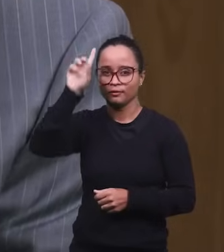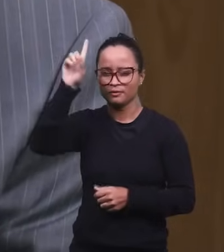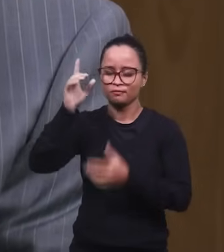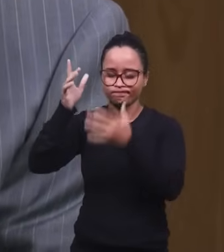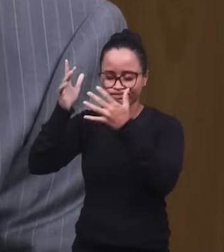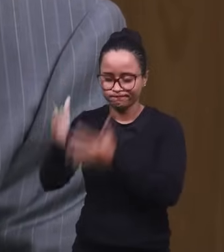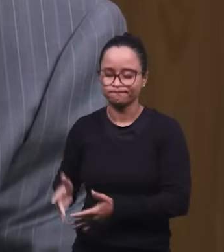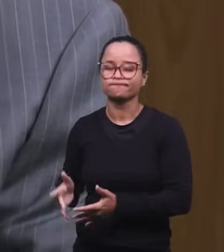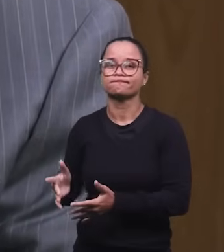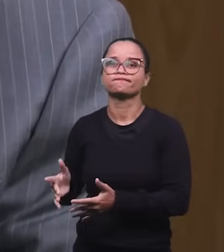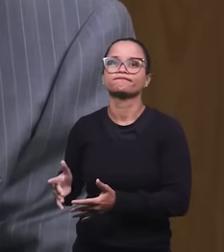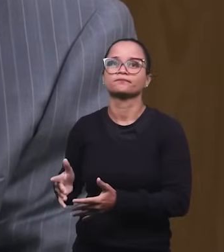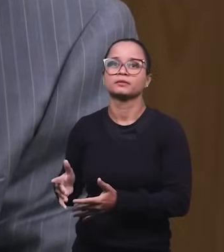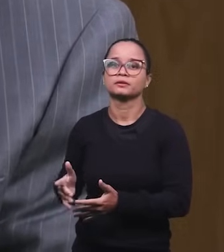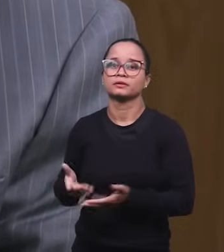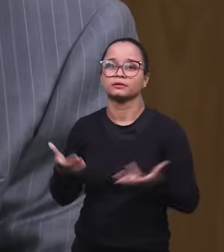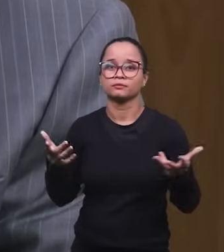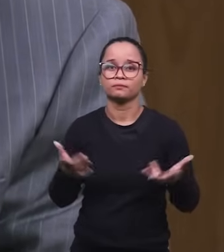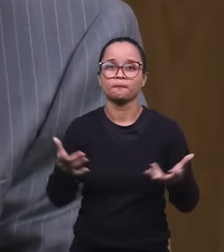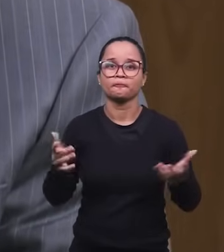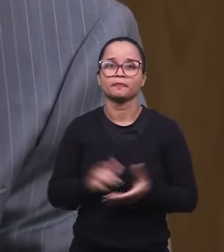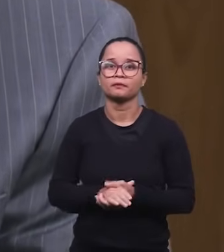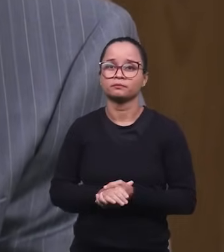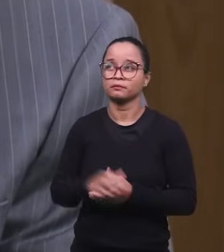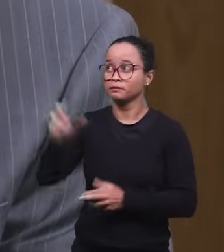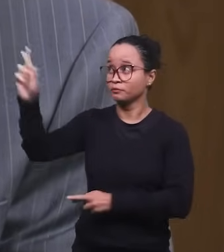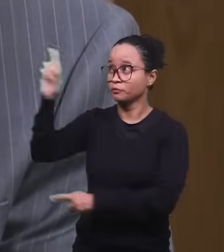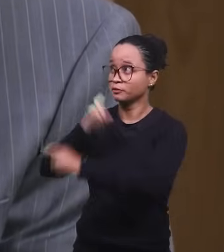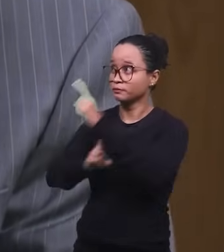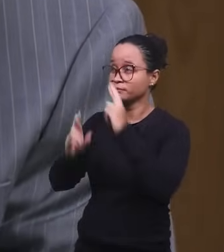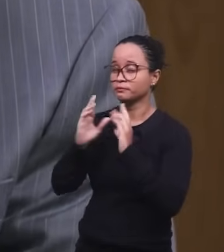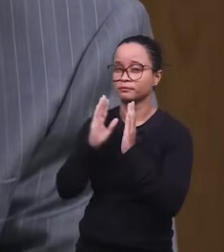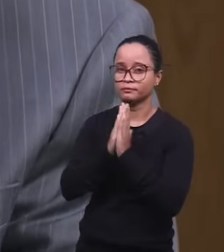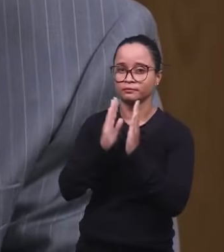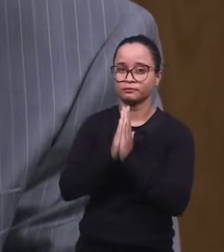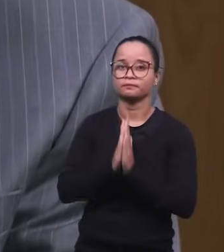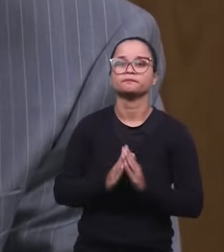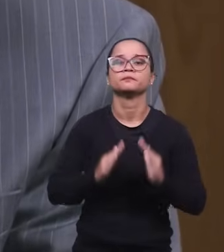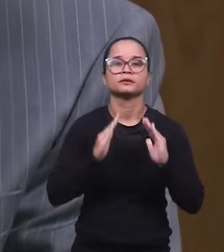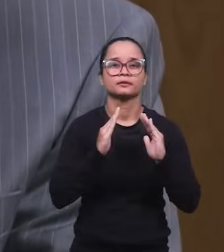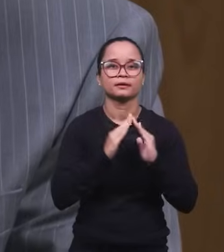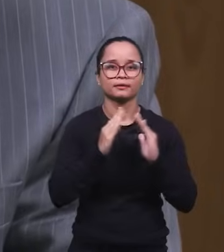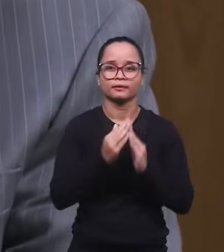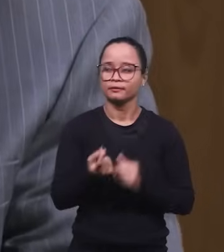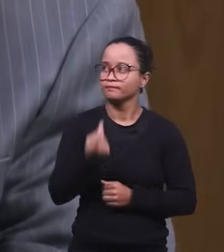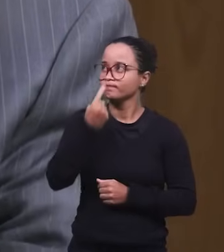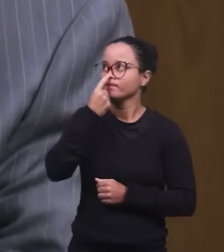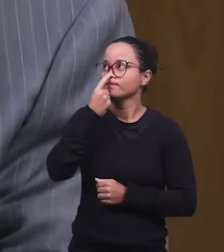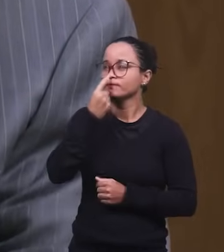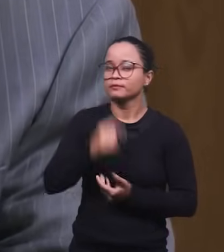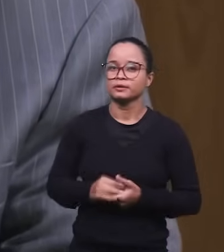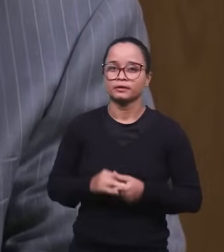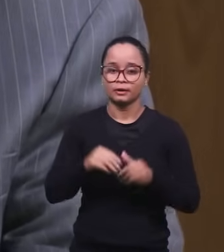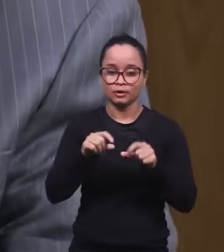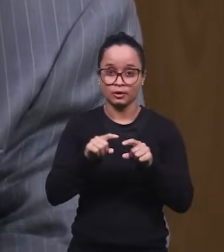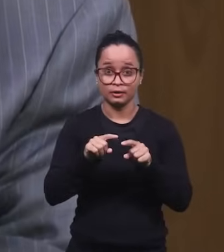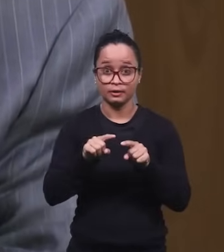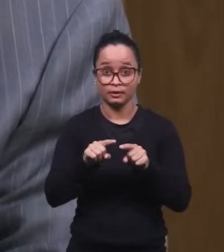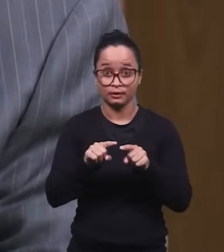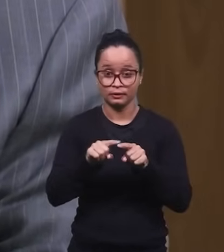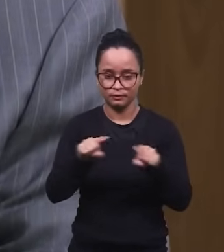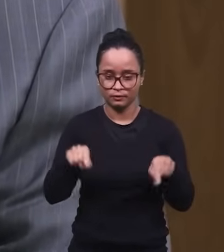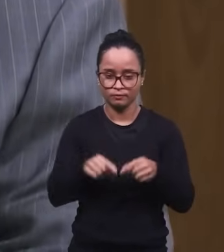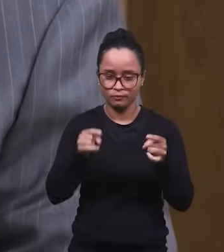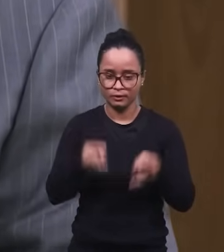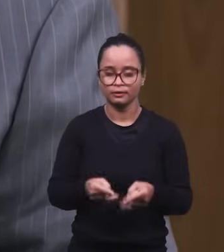Senhor ele é fiel e que Ele está ouvindo a oração que a irmã está fazendo lá na casa dela, na intimidade, no quarto